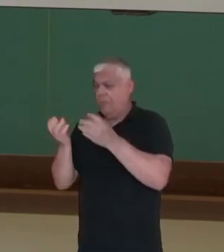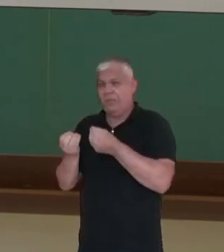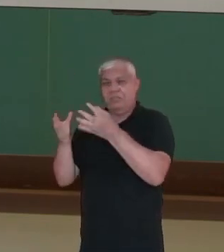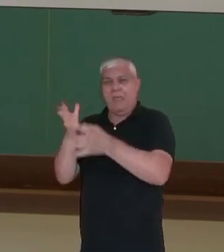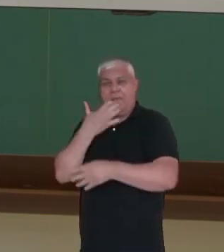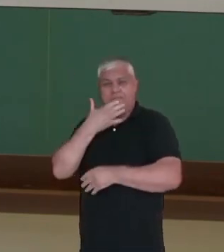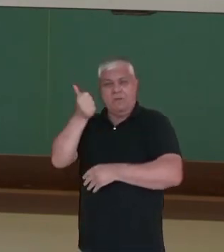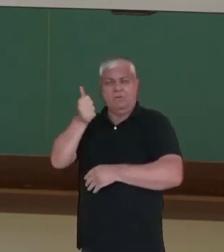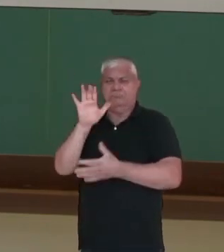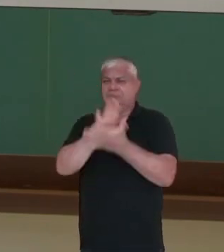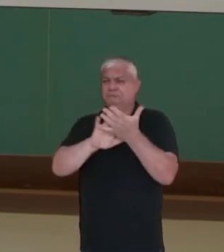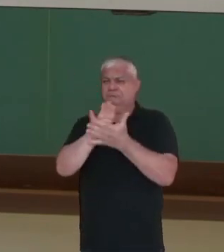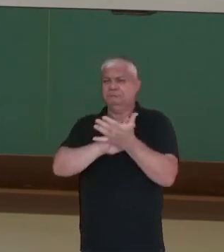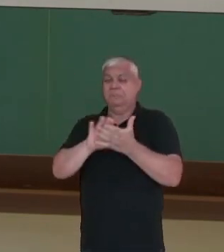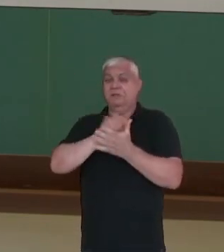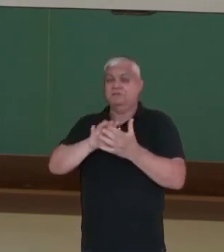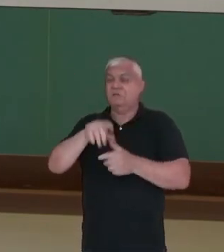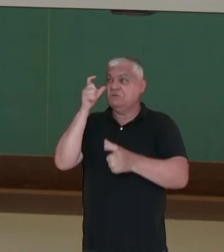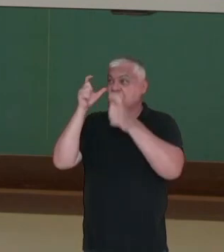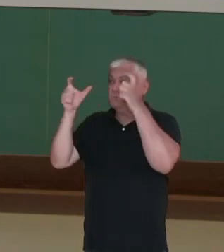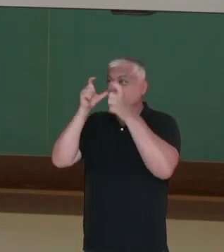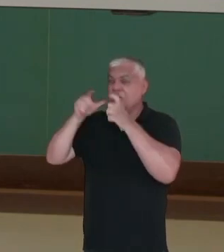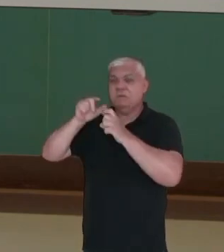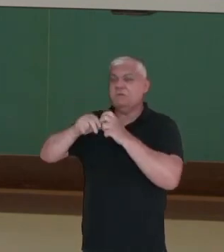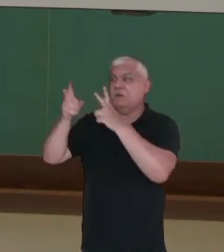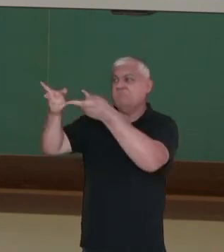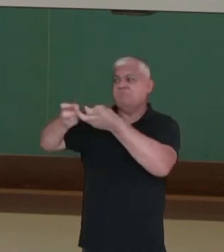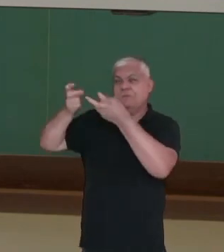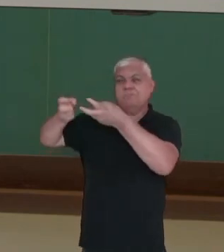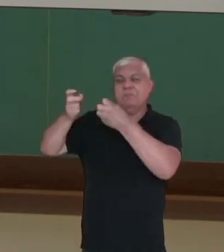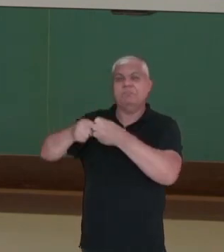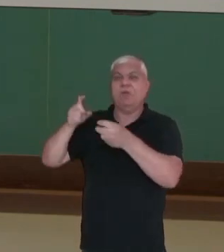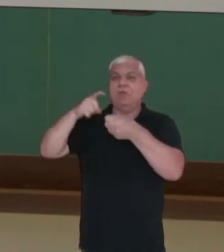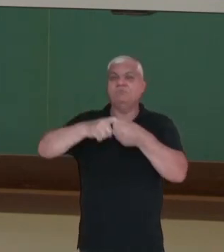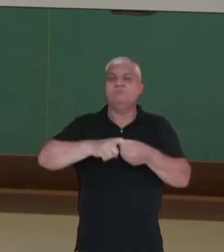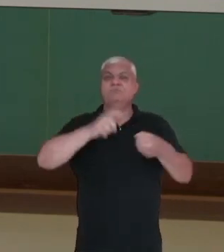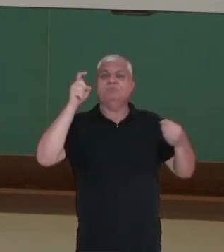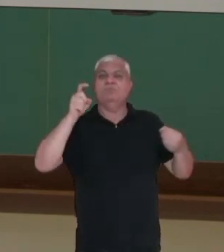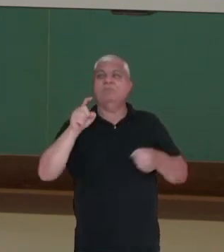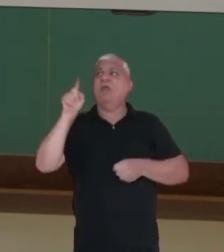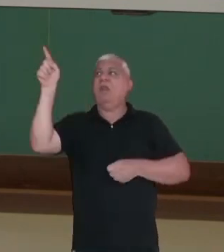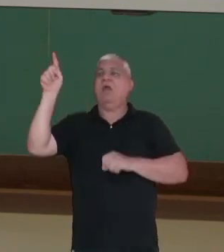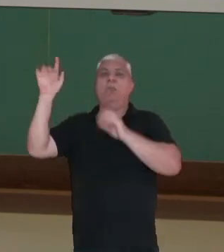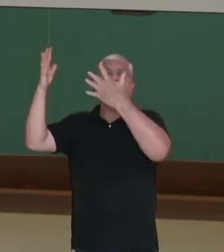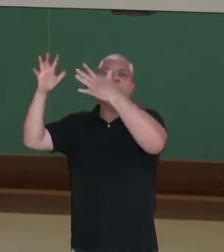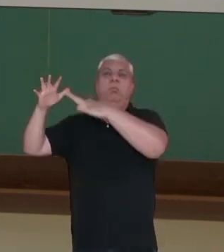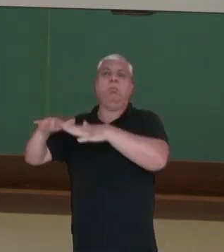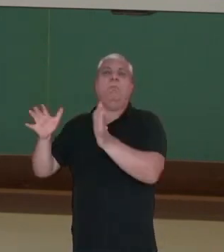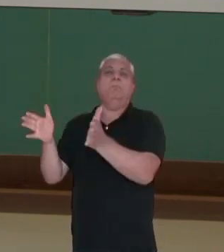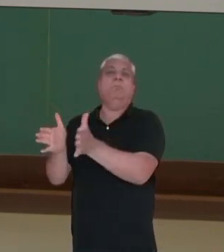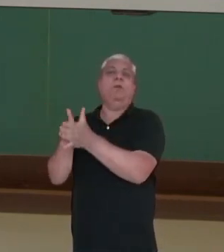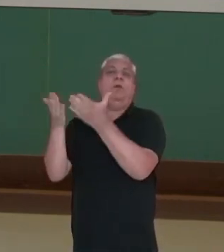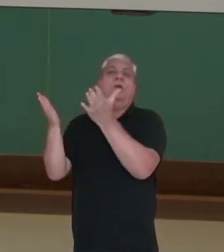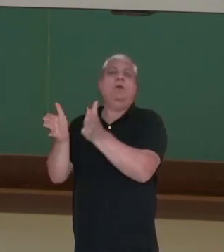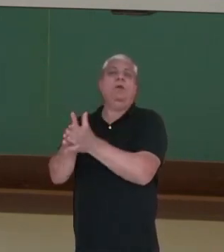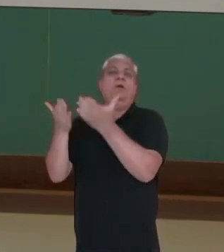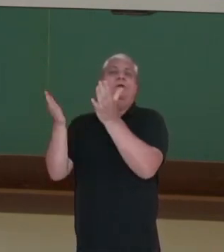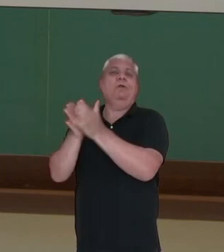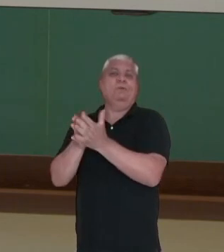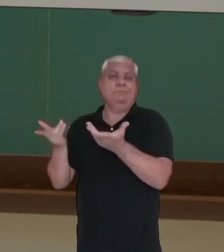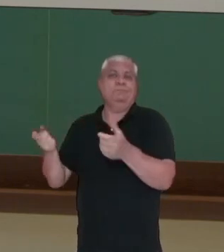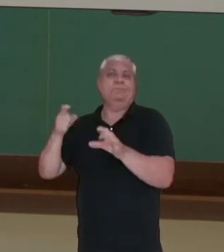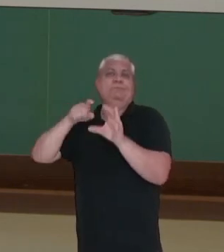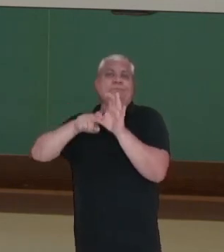diante. Consequentemente, quando eles saíram do continente, o continente teve que, vamos dizer assim, os países logo